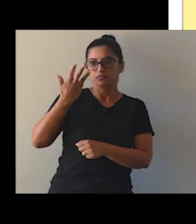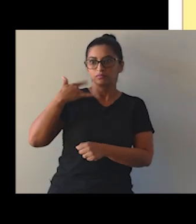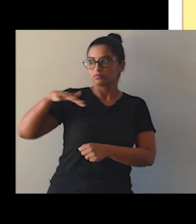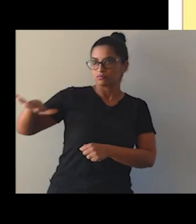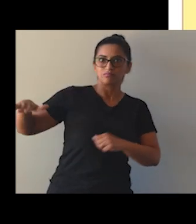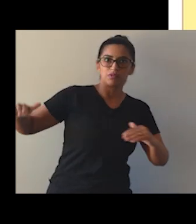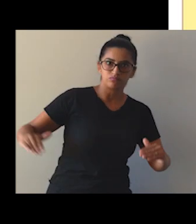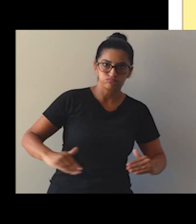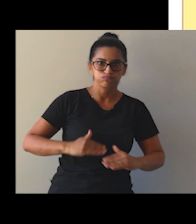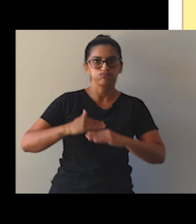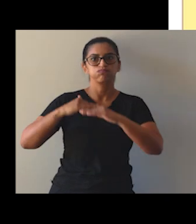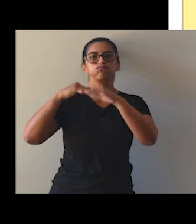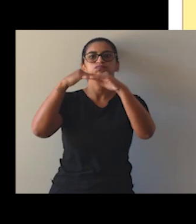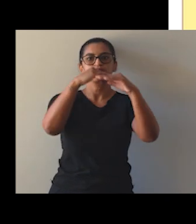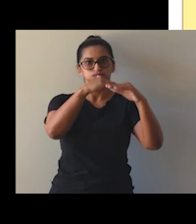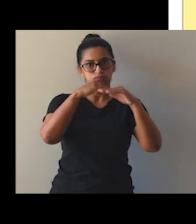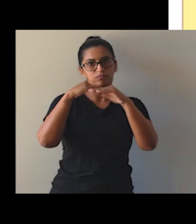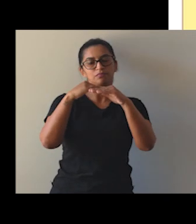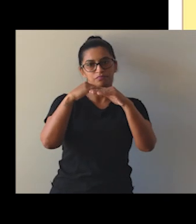aprendizado.